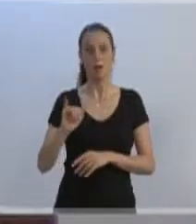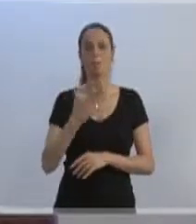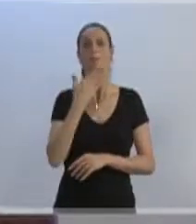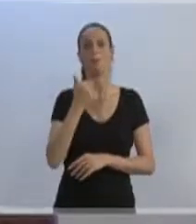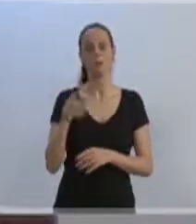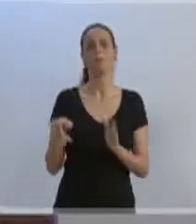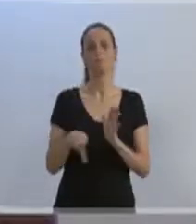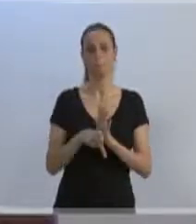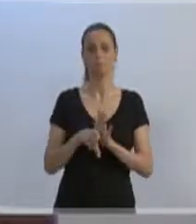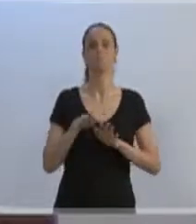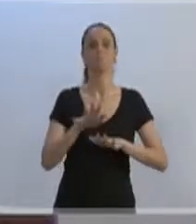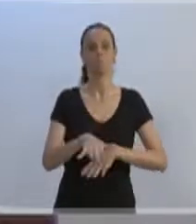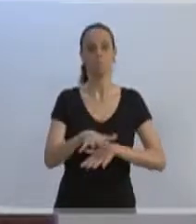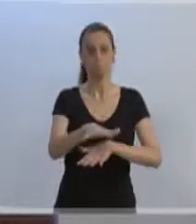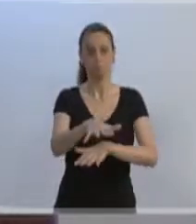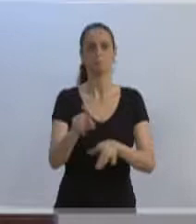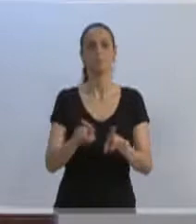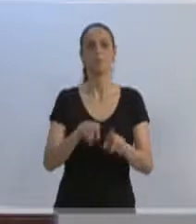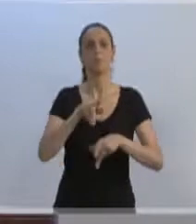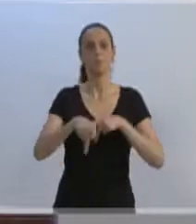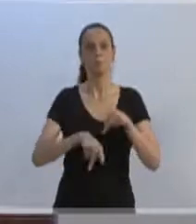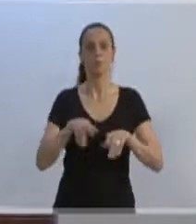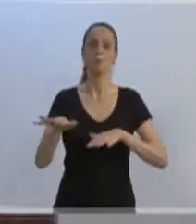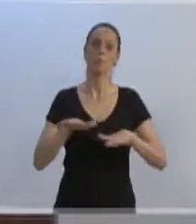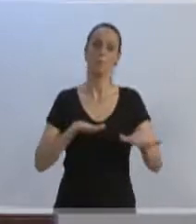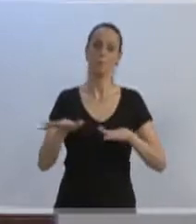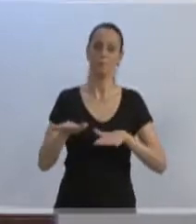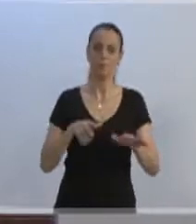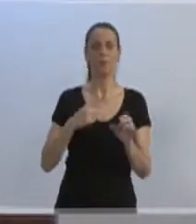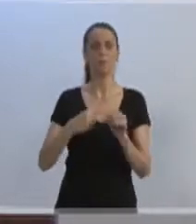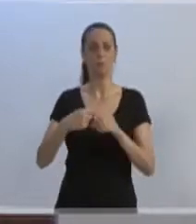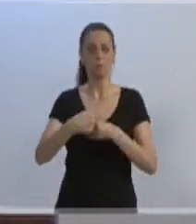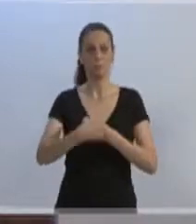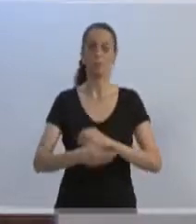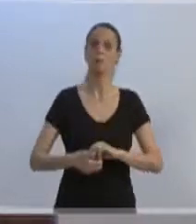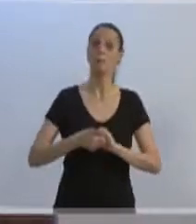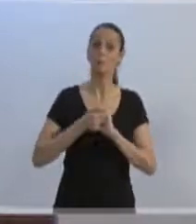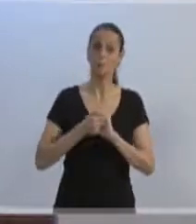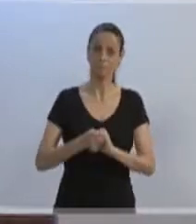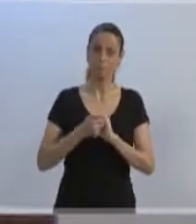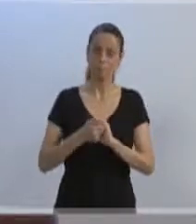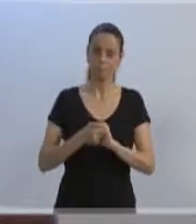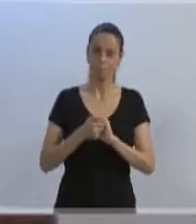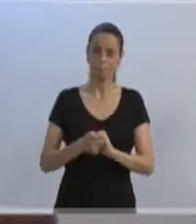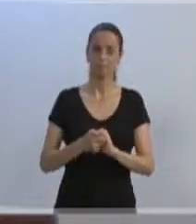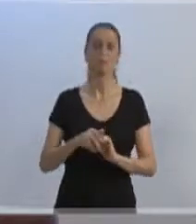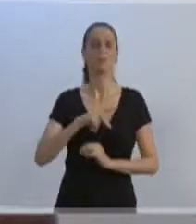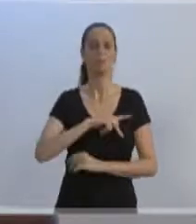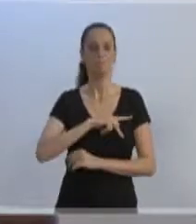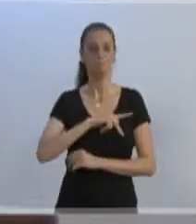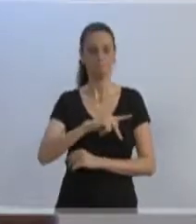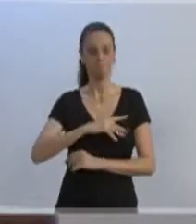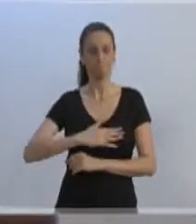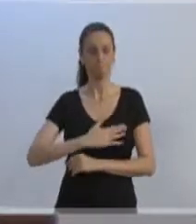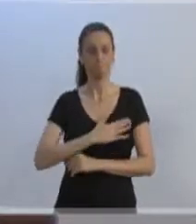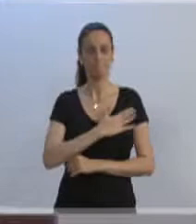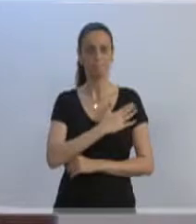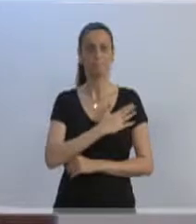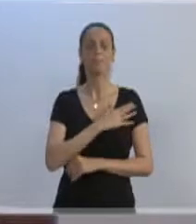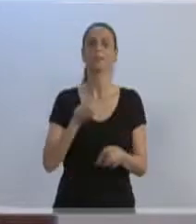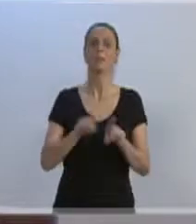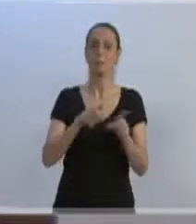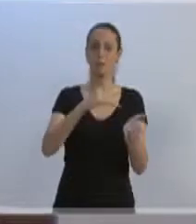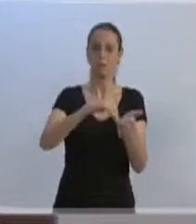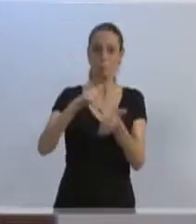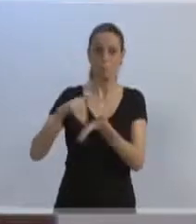muito a nossa população na mobilidade urbana a nossa cidade que nossos parabéns ao prefeito napoleão bernardes as secretarias